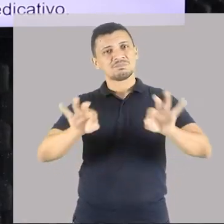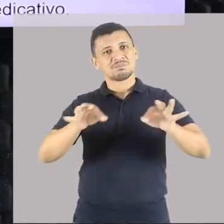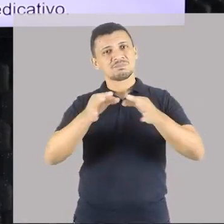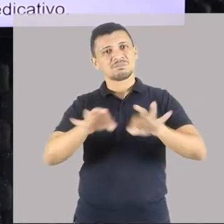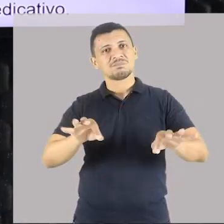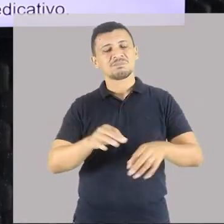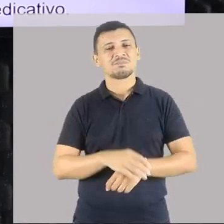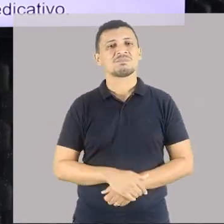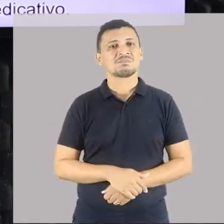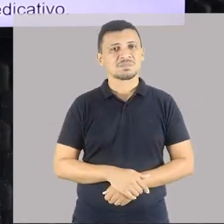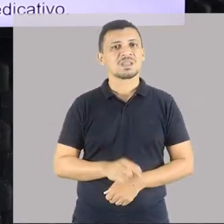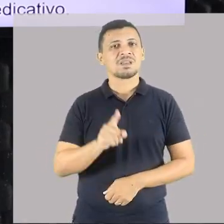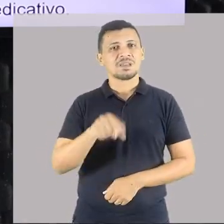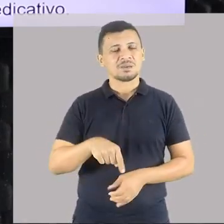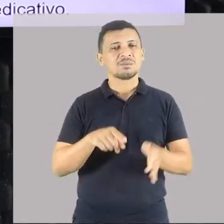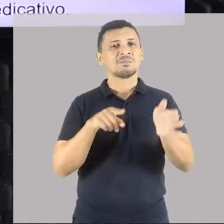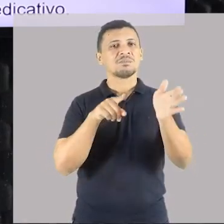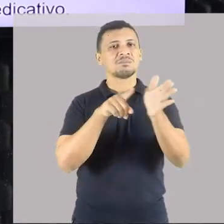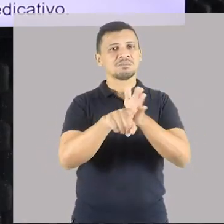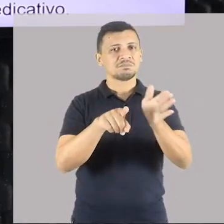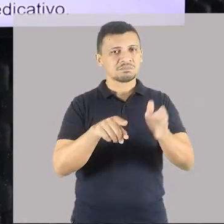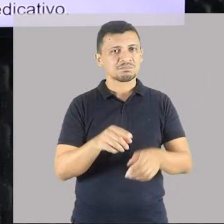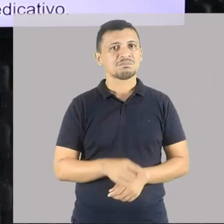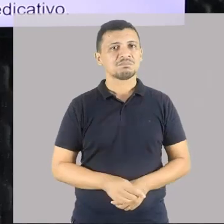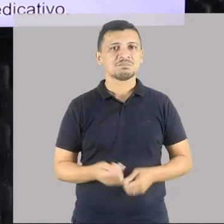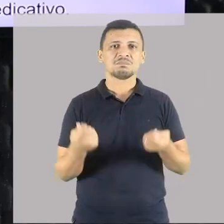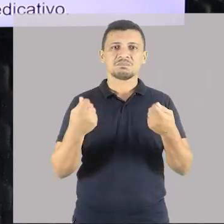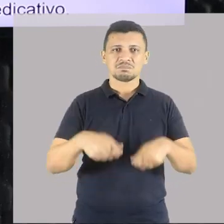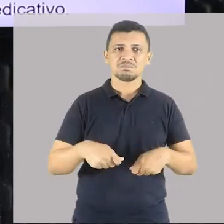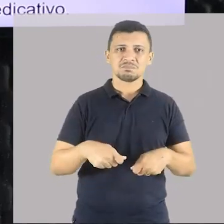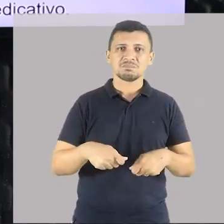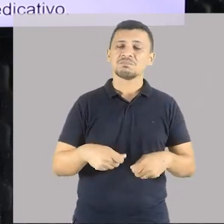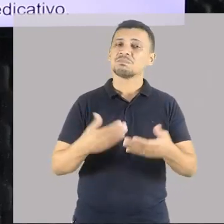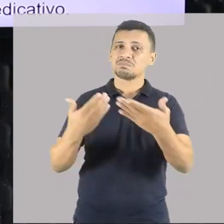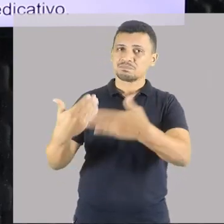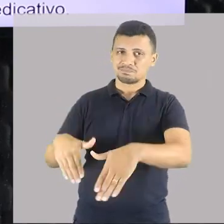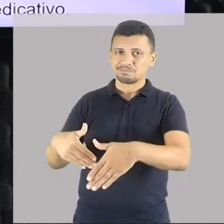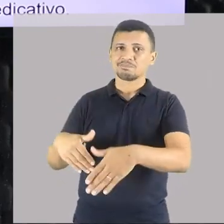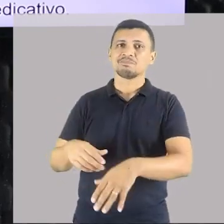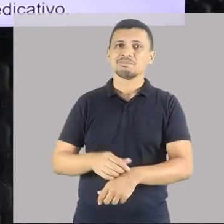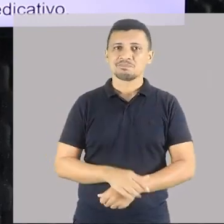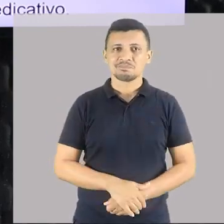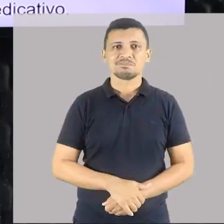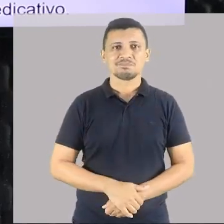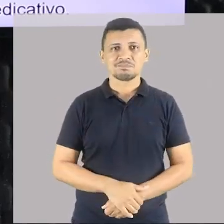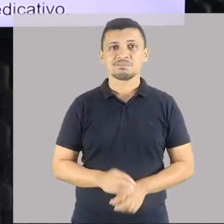Função sintática é uma questão possível na prova do nosso concurso,